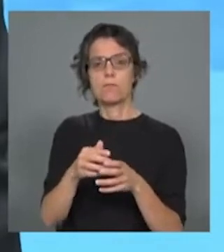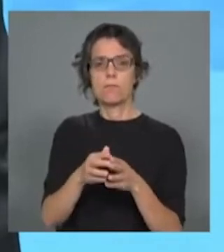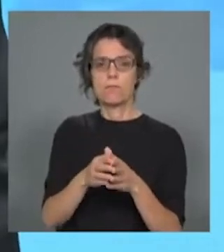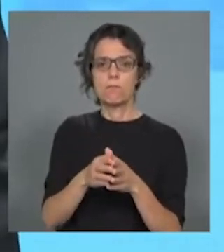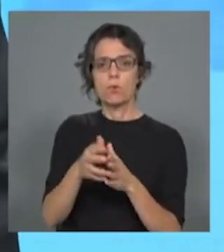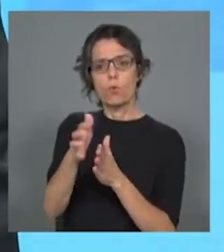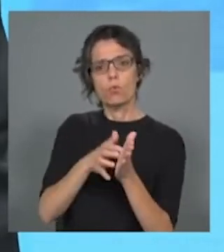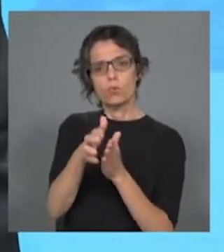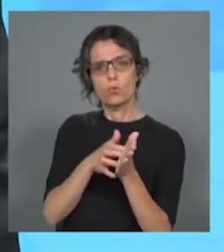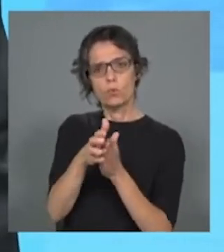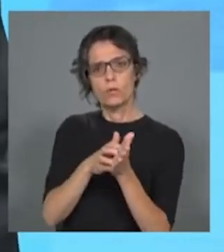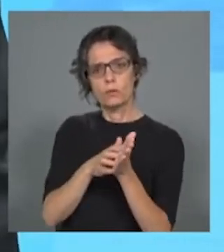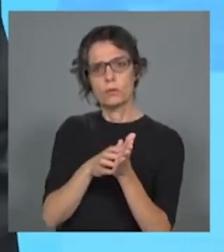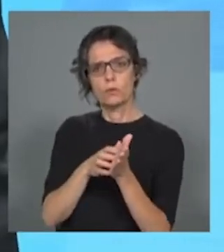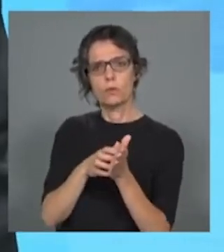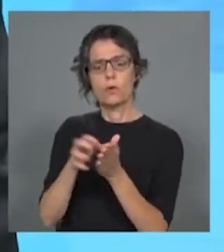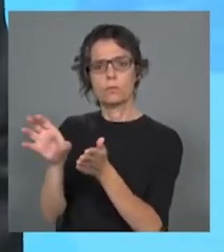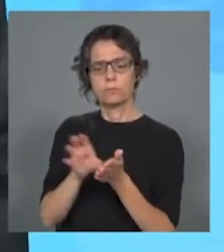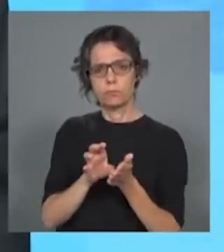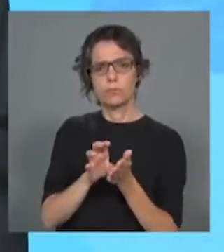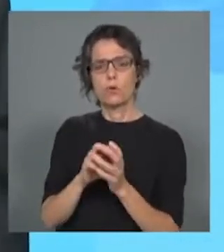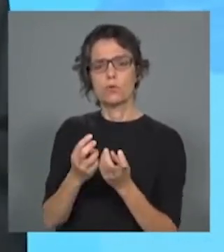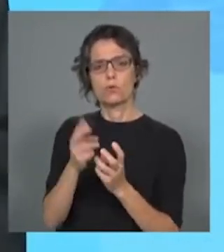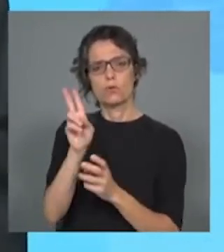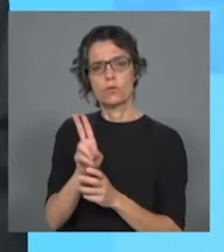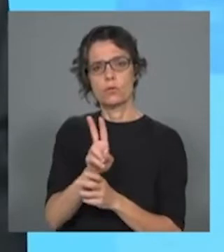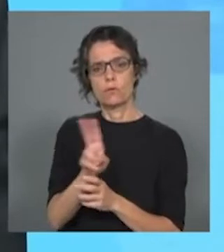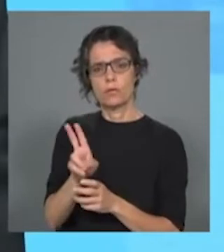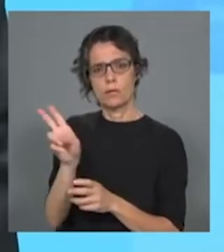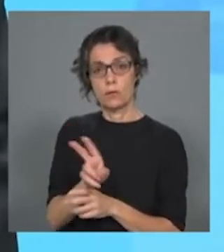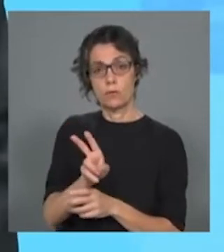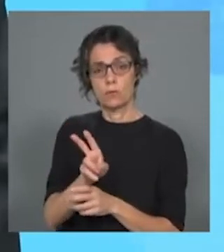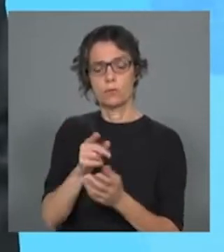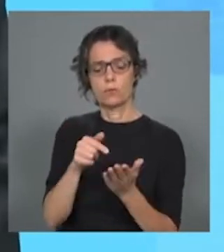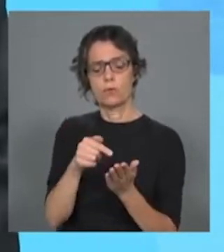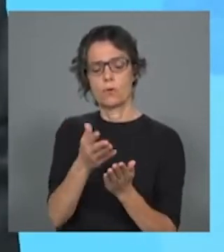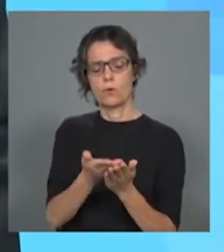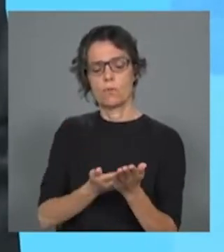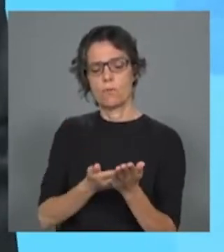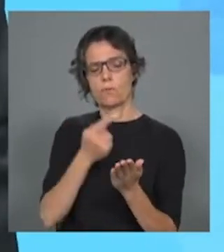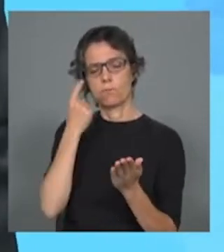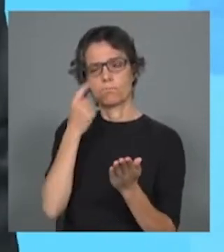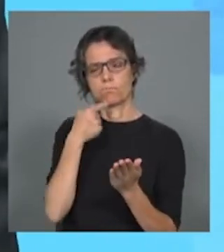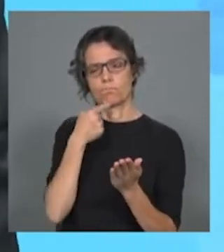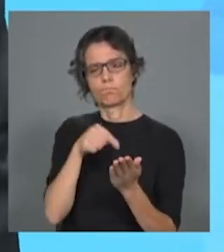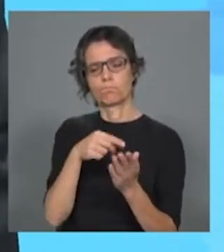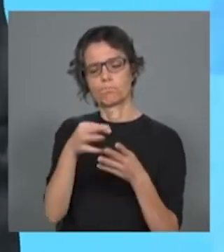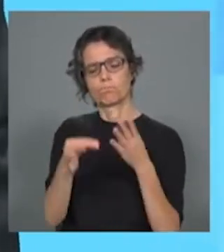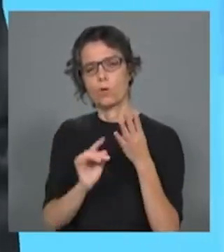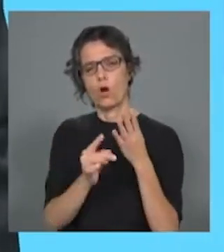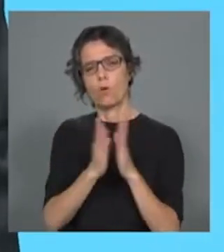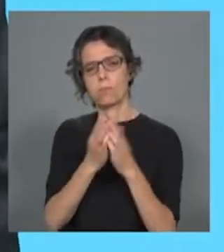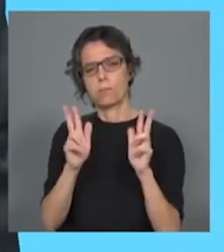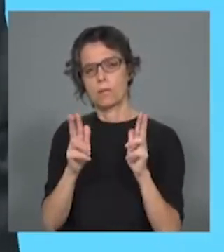a documentação do Concílio Vaticano II para pensar os critérios da Lei de Liberdade Religiosa.